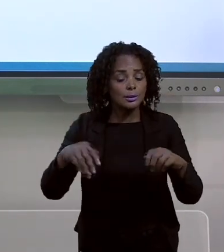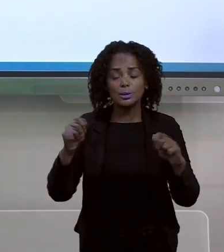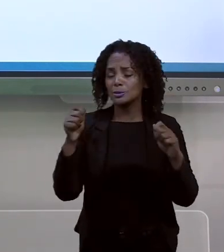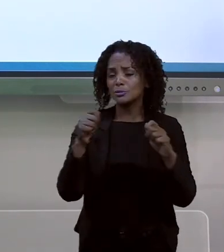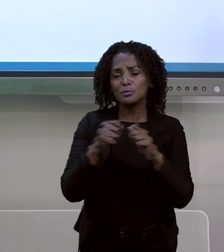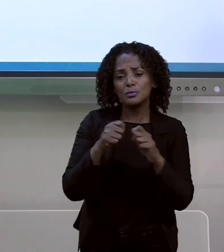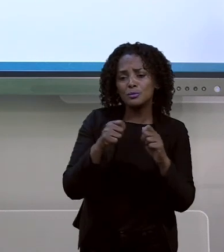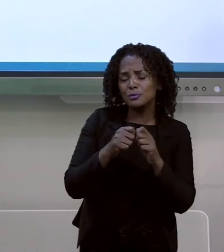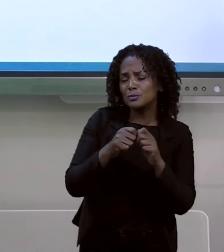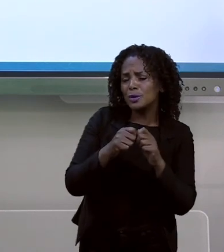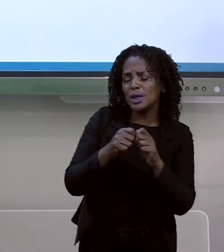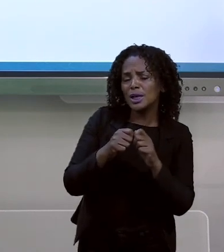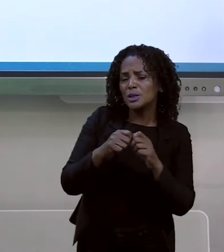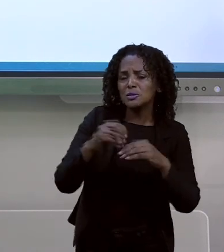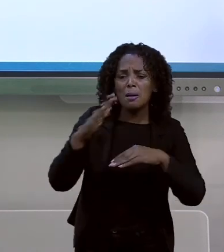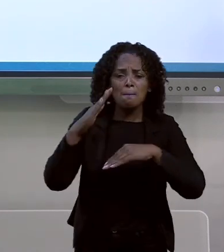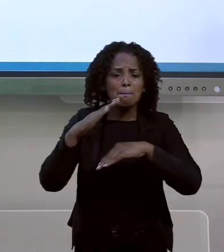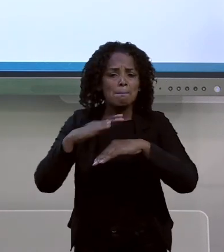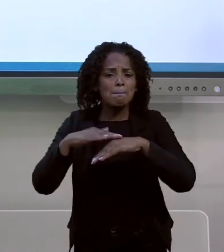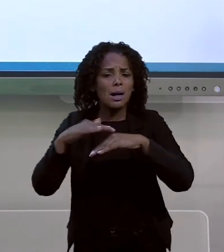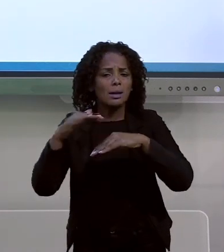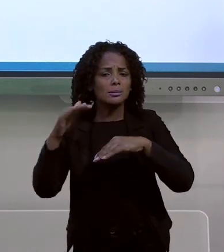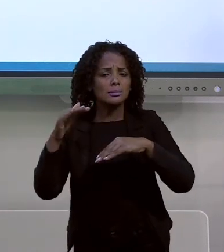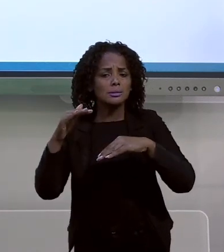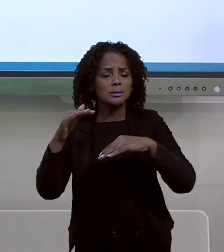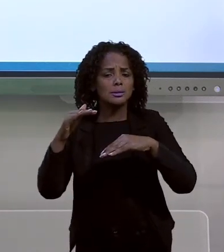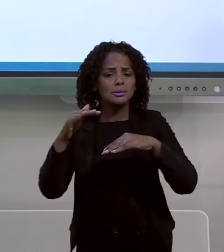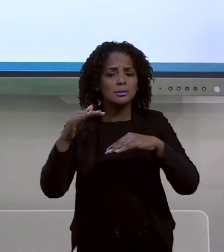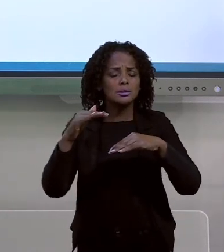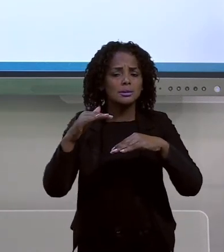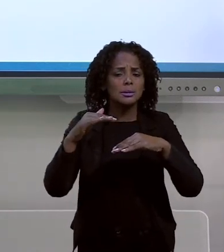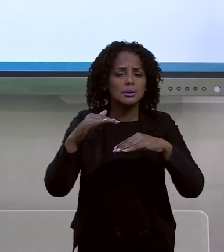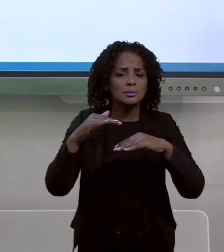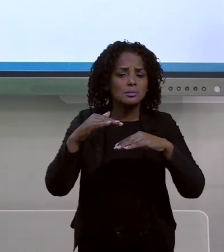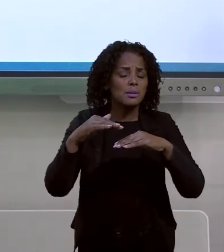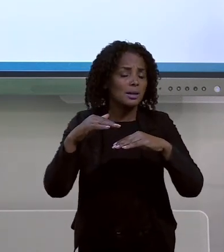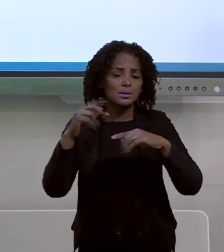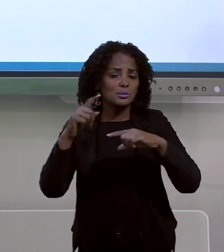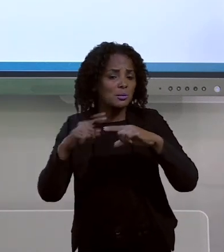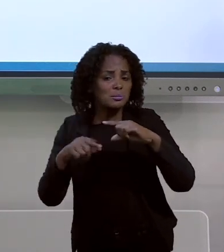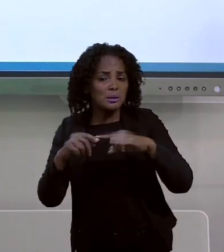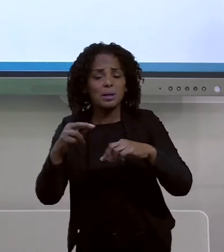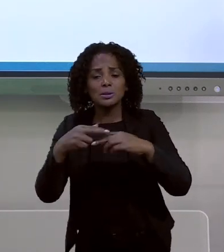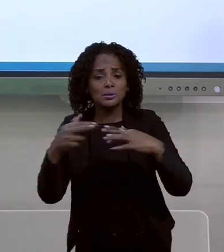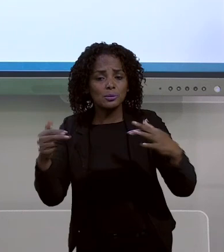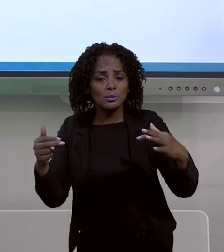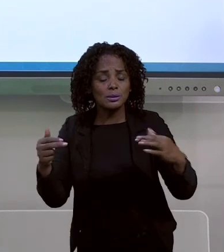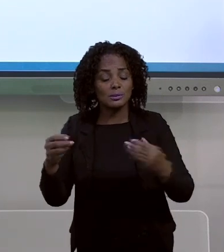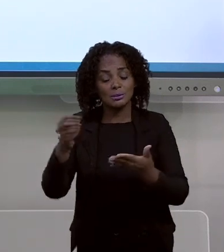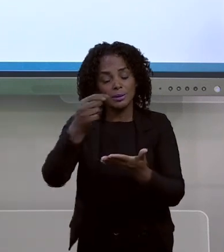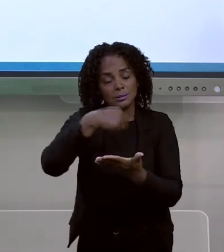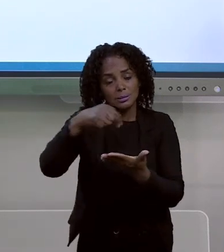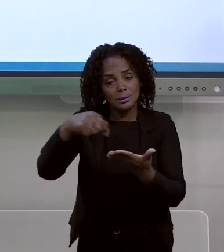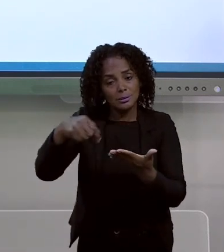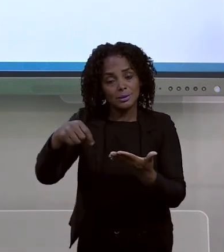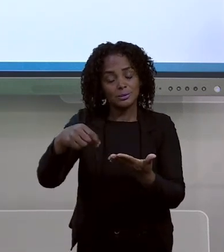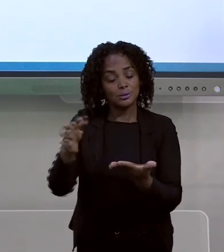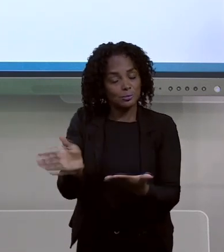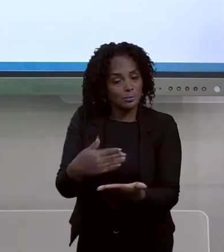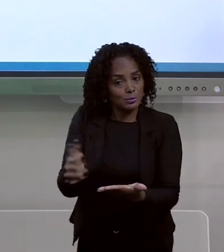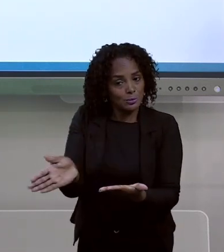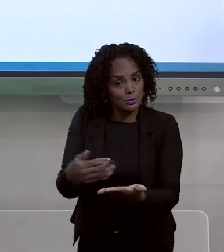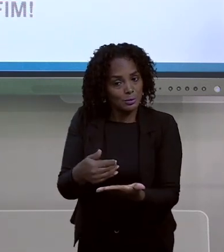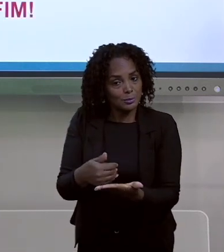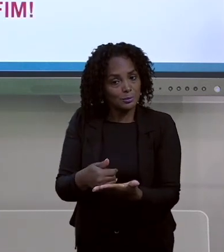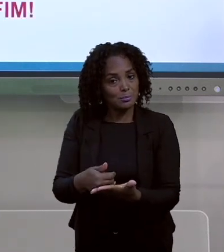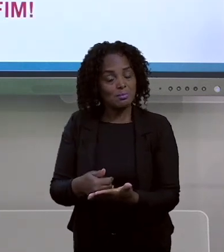de 2 ou 3 materiais, você vai escrever na frente aí no seu caderno, ok? E nós